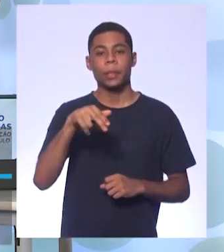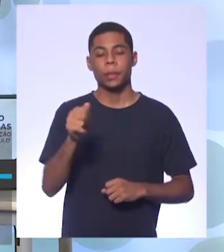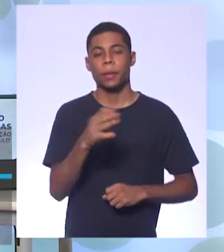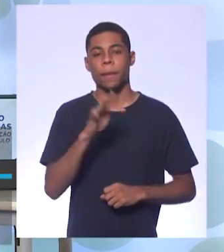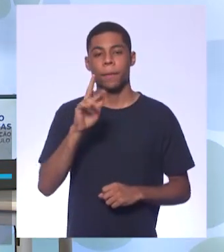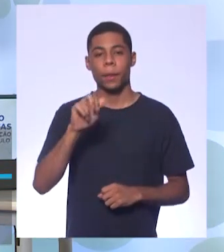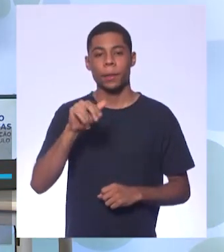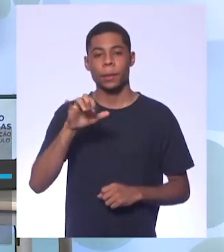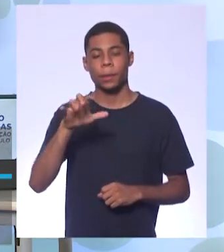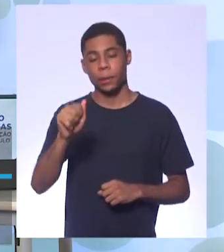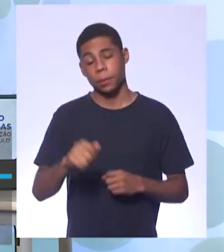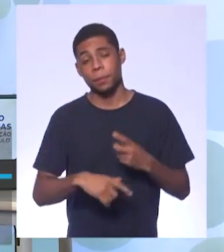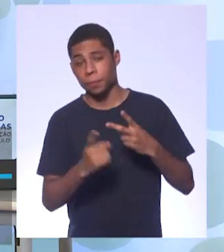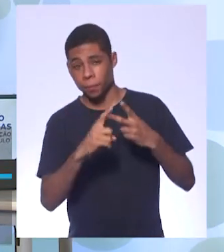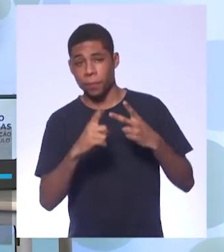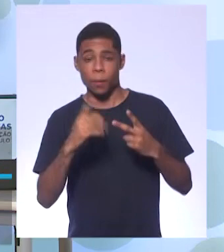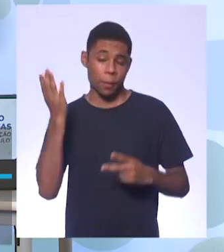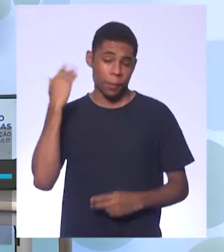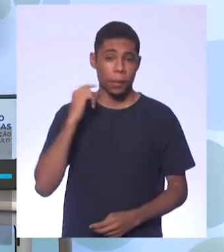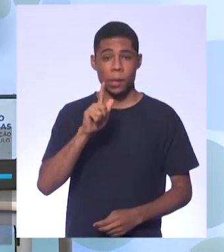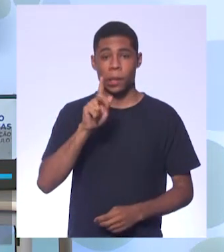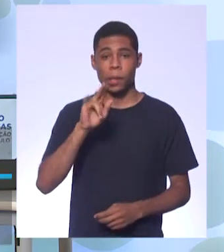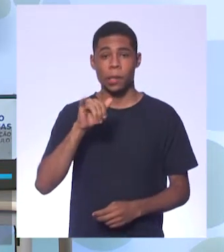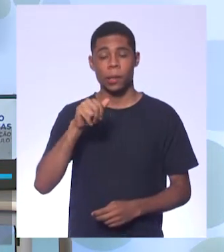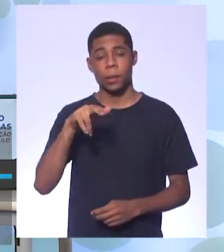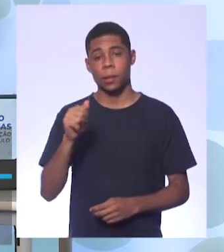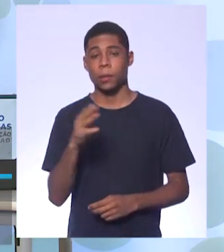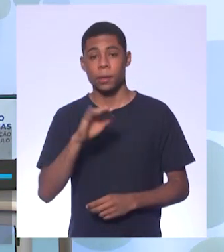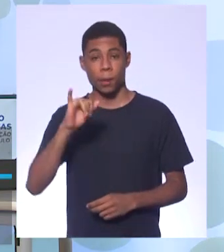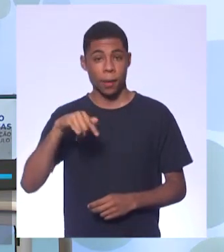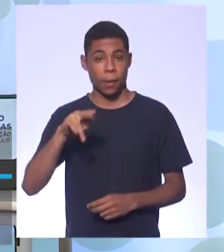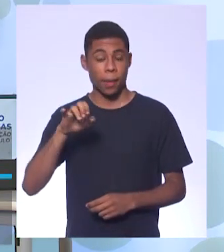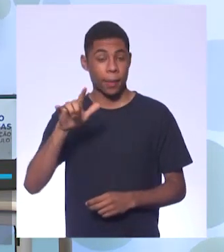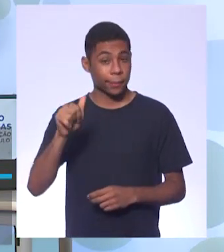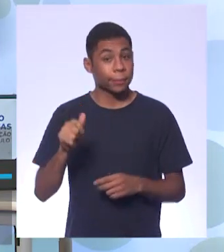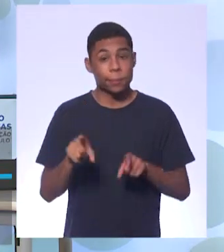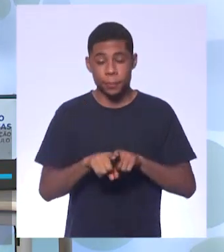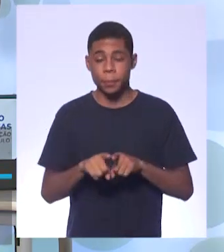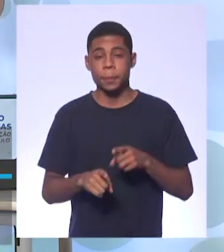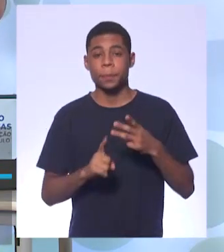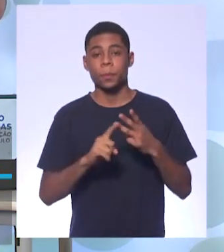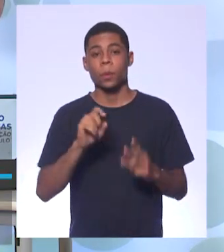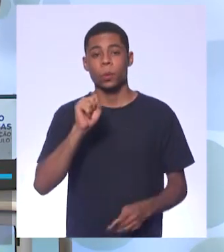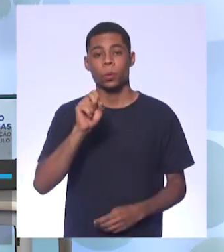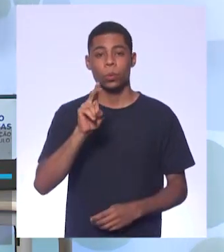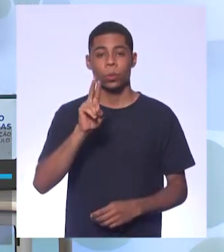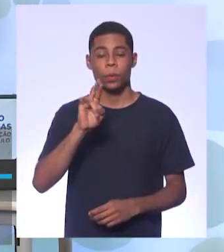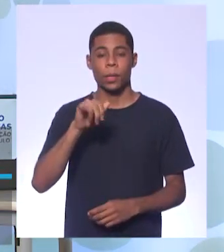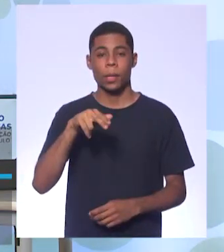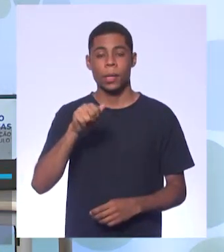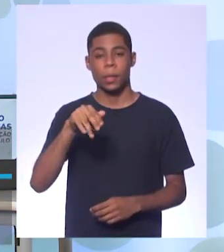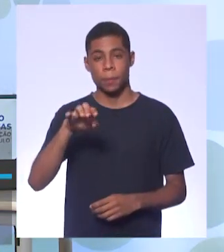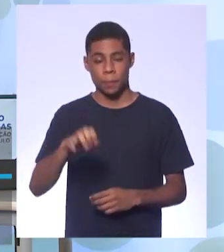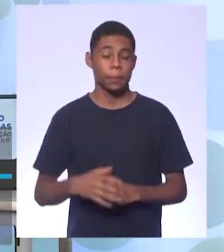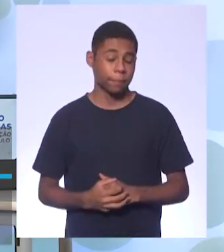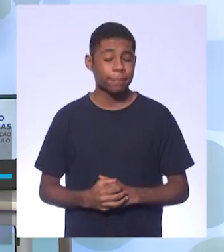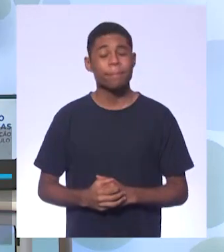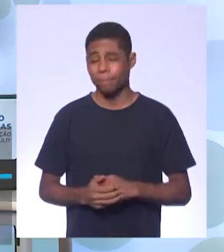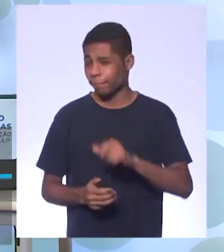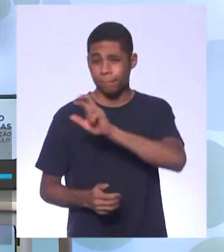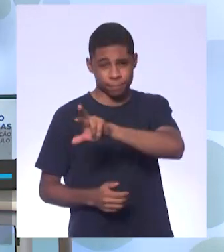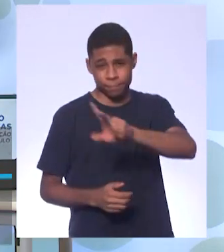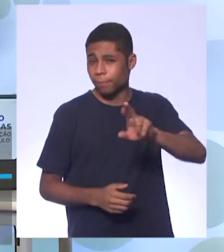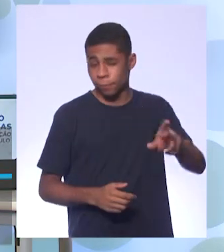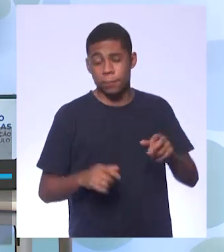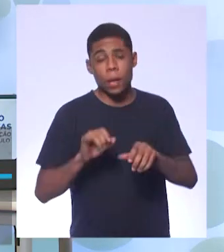antiga Guiana, Inglaterra, a Guiana Inglesa, que é a atual Guiana, né? O Suriname, que era chamada de Guiana Holandesa, e outros, né?